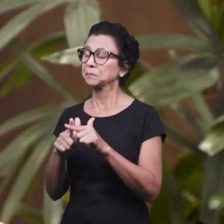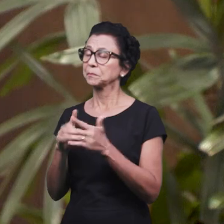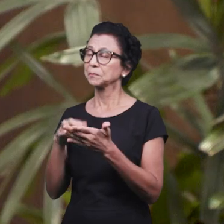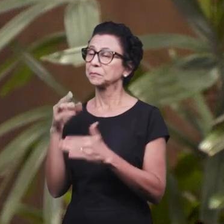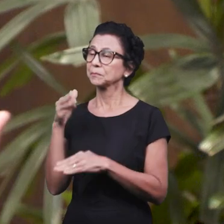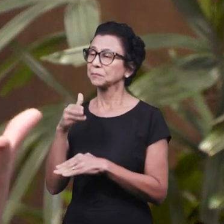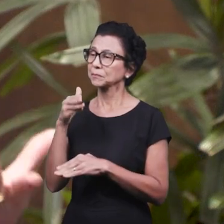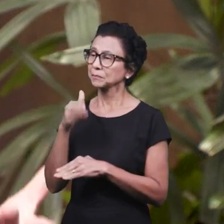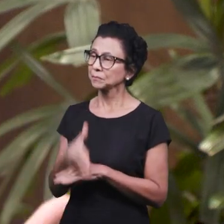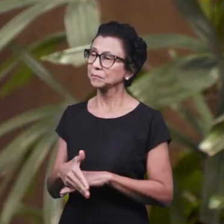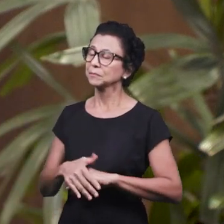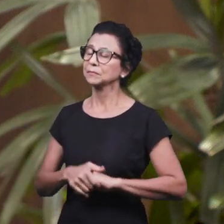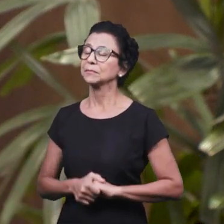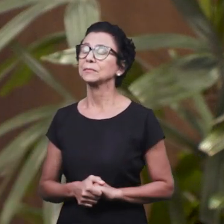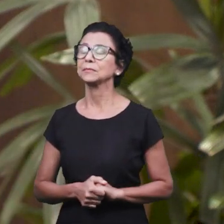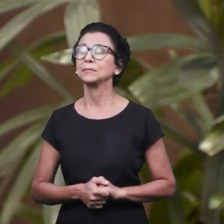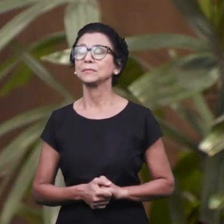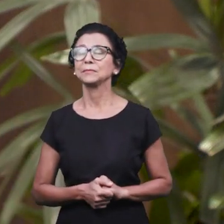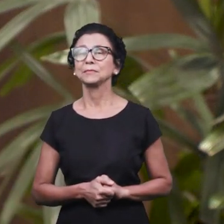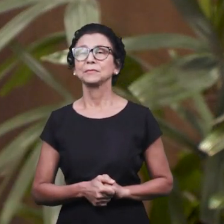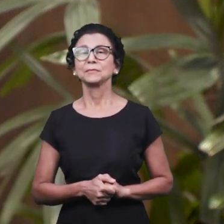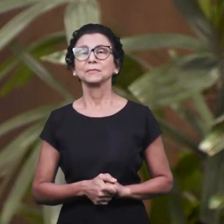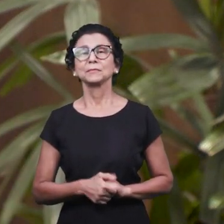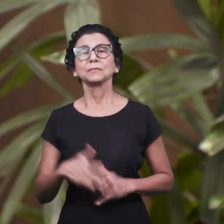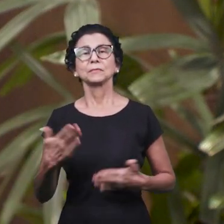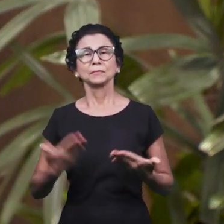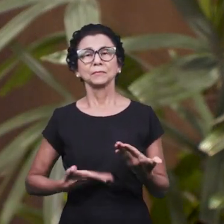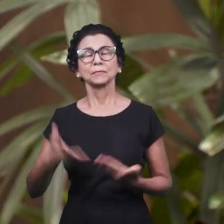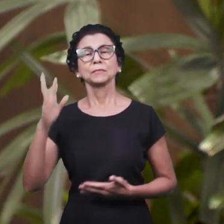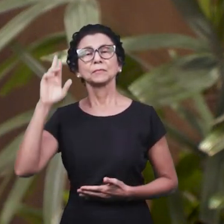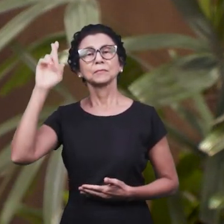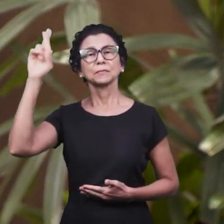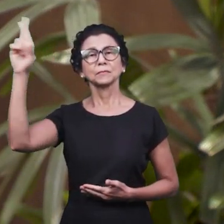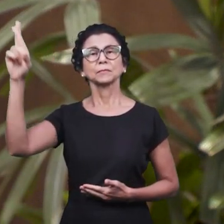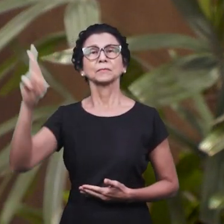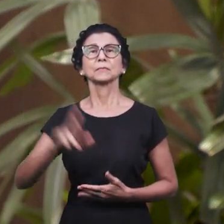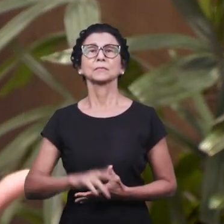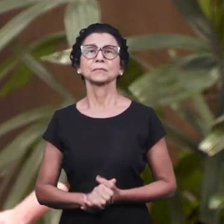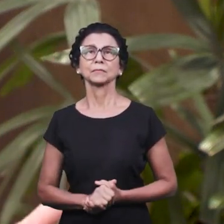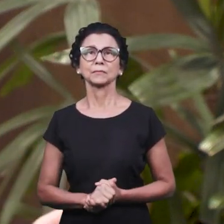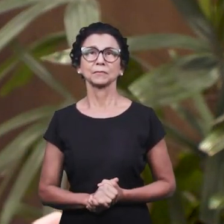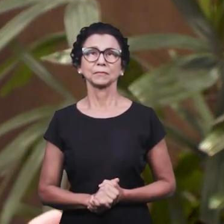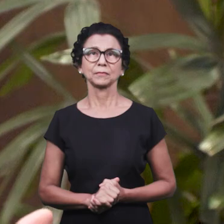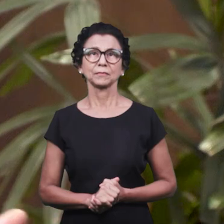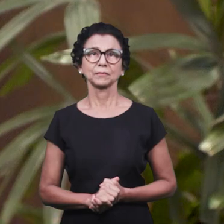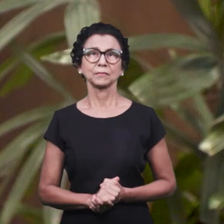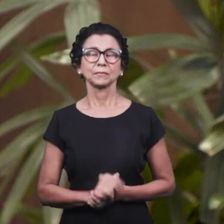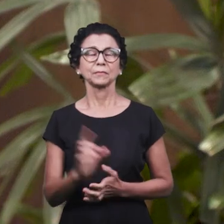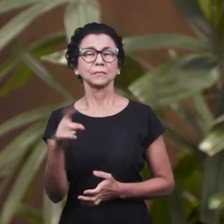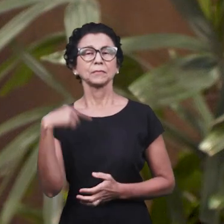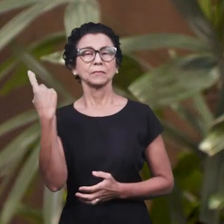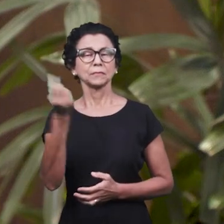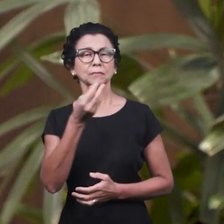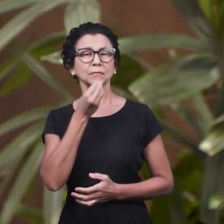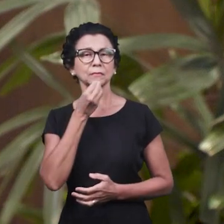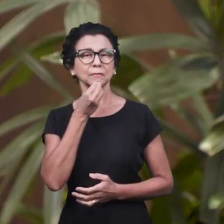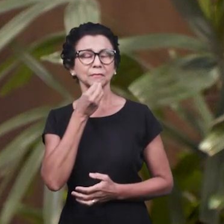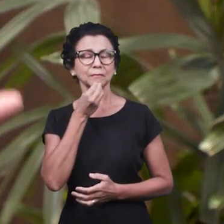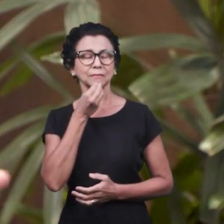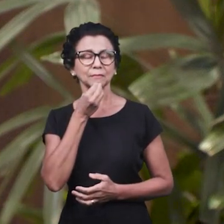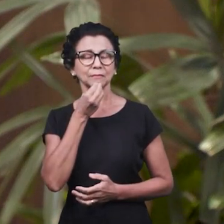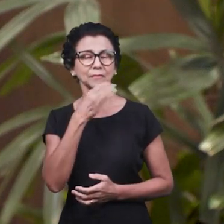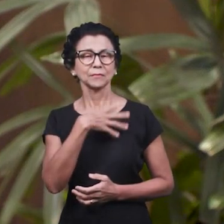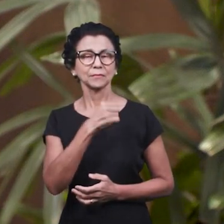seu instrumento, servindo ao Senhor. Então, nós precisamos mostrar que isso é para todos os nossos filhos. Aqueles que têm o